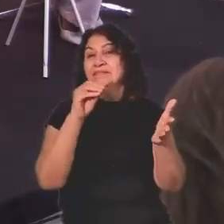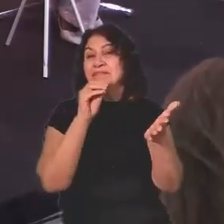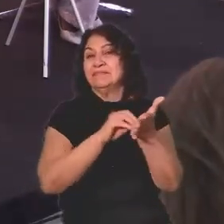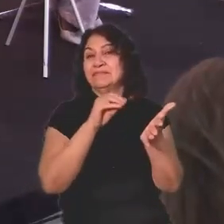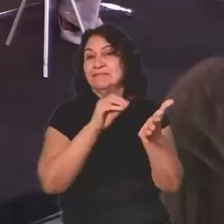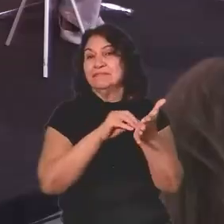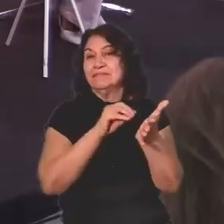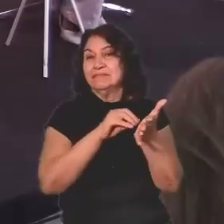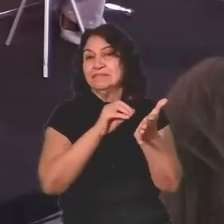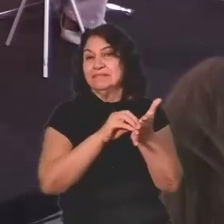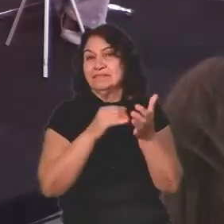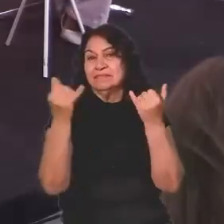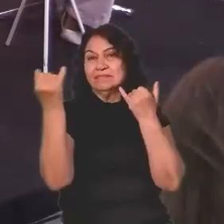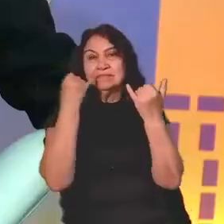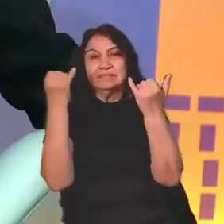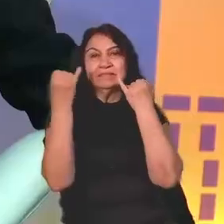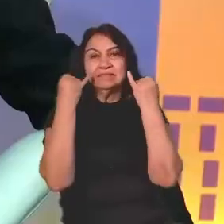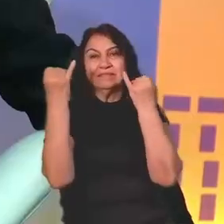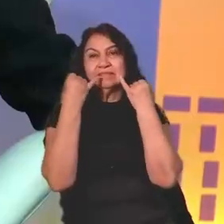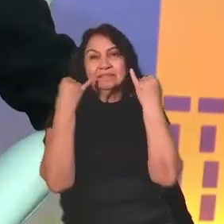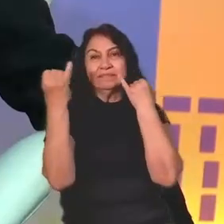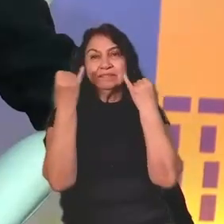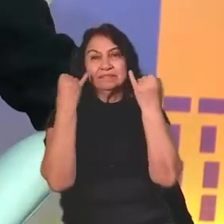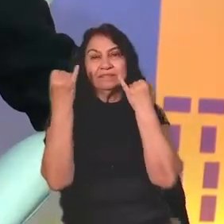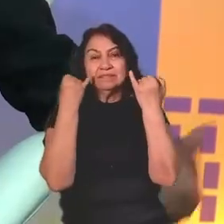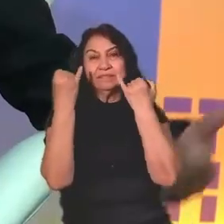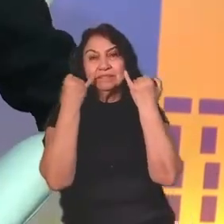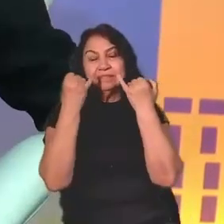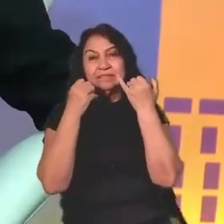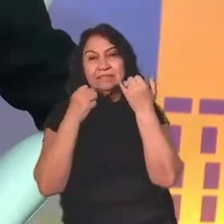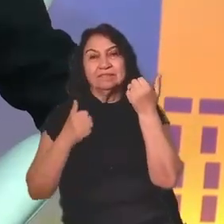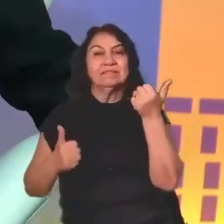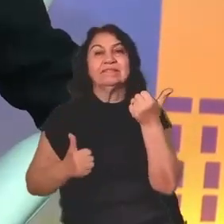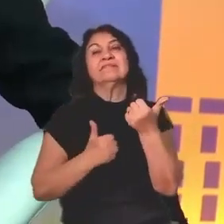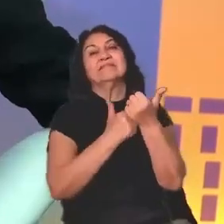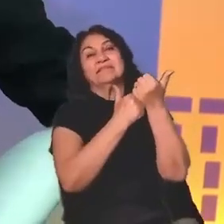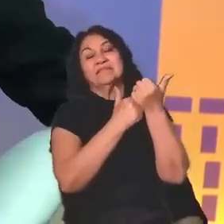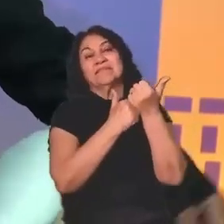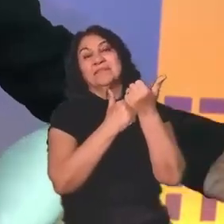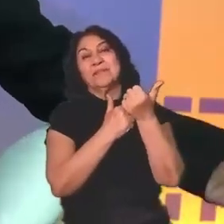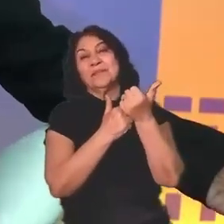de informação, de